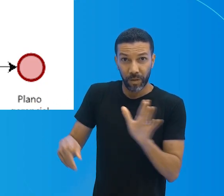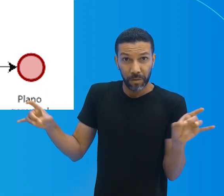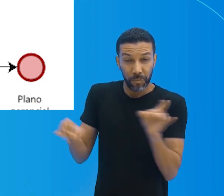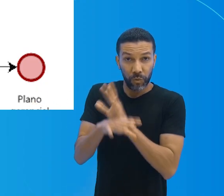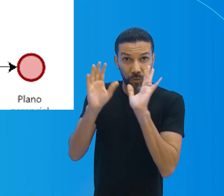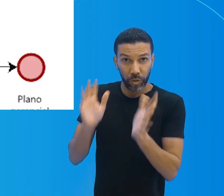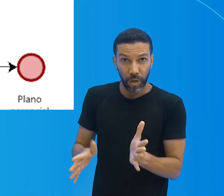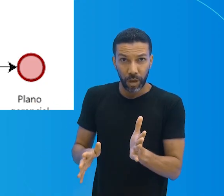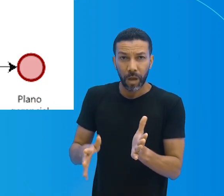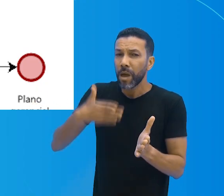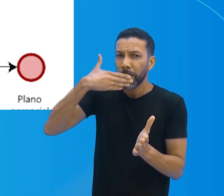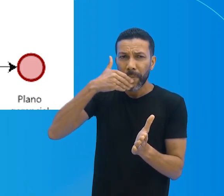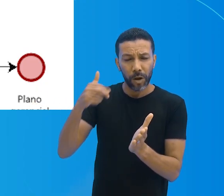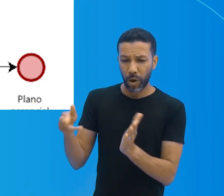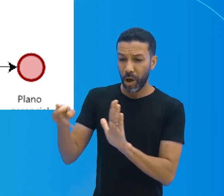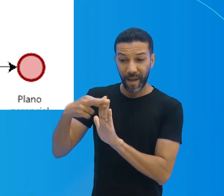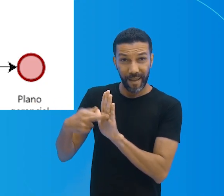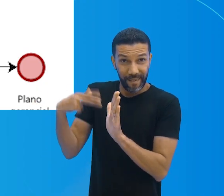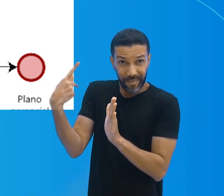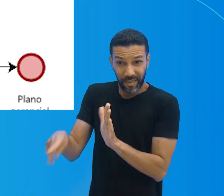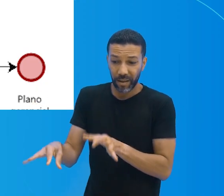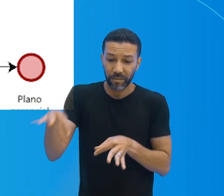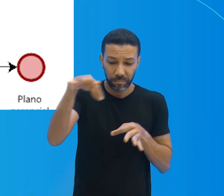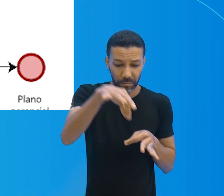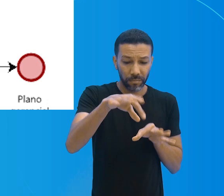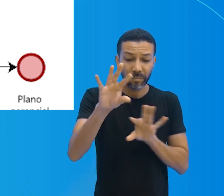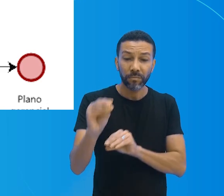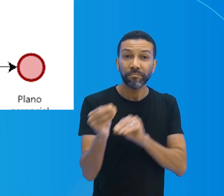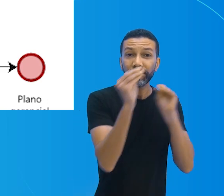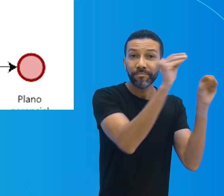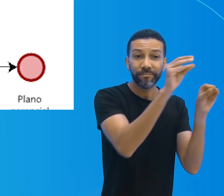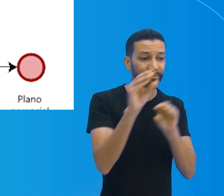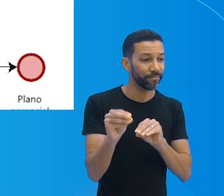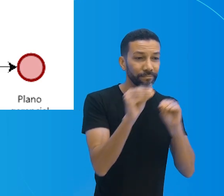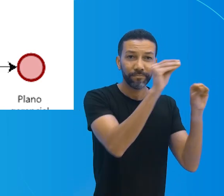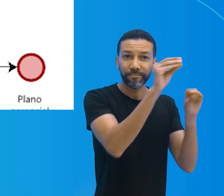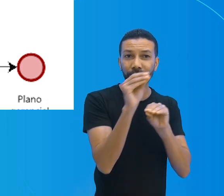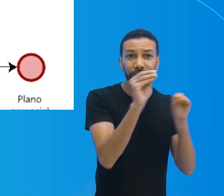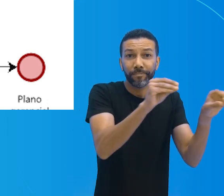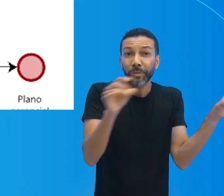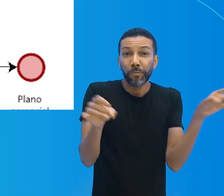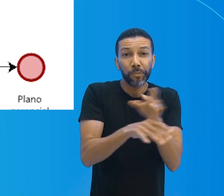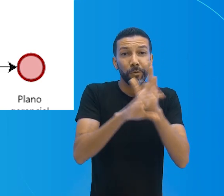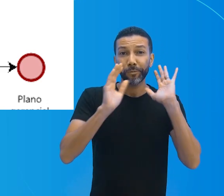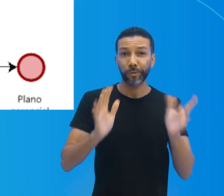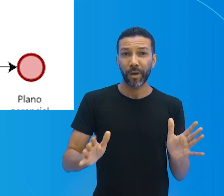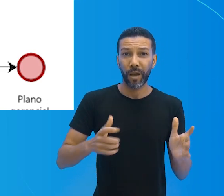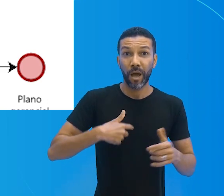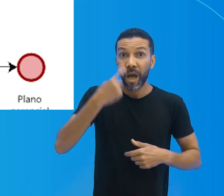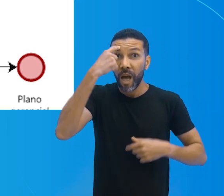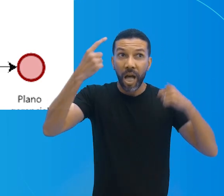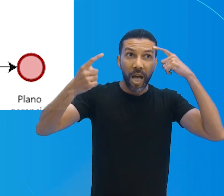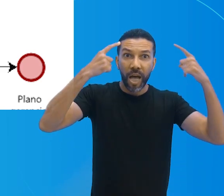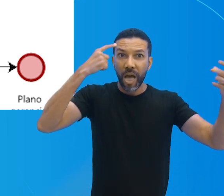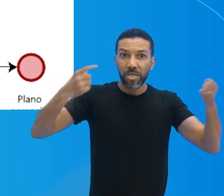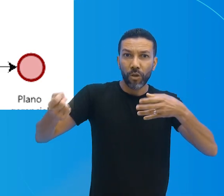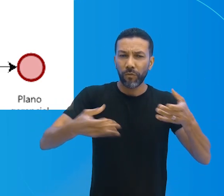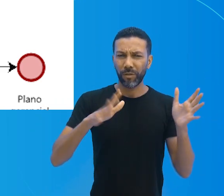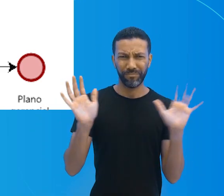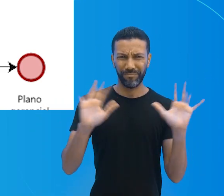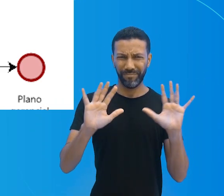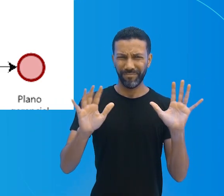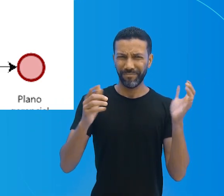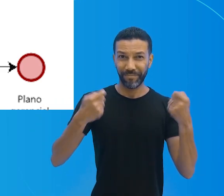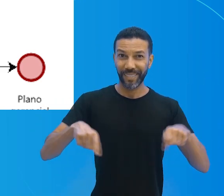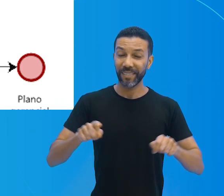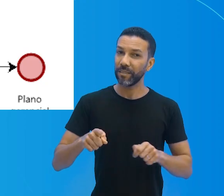regimento, recomenda-se que usufrua dessas finalidades que já estão no regimento. Não precisa inventar outra